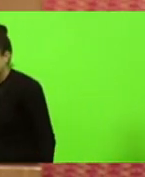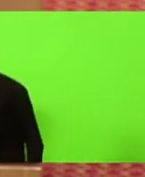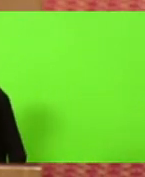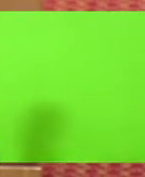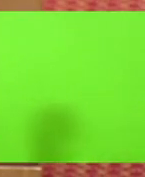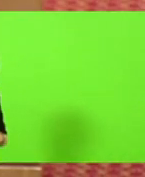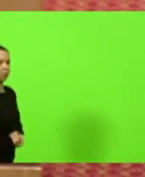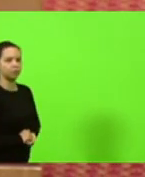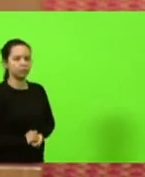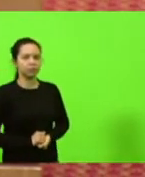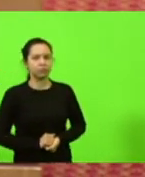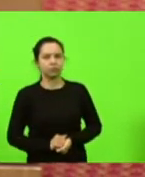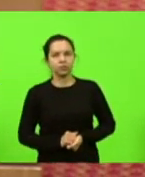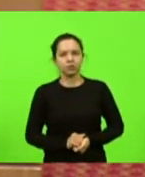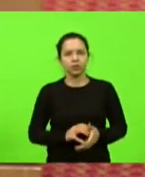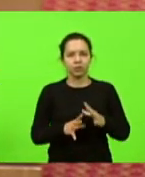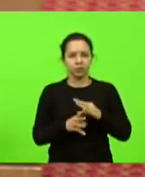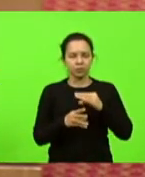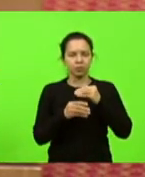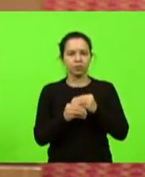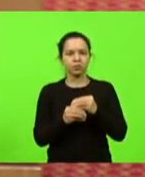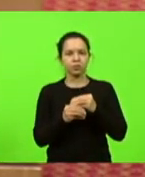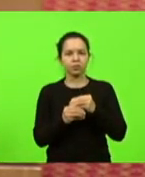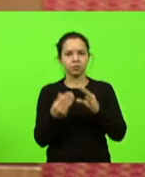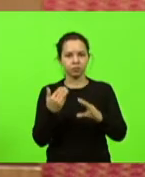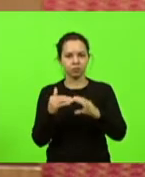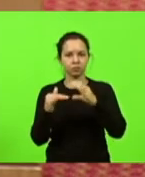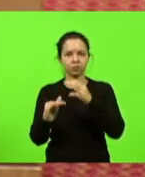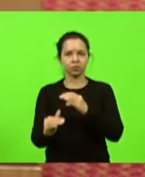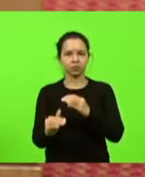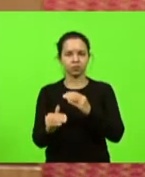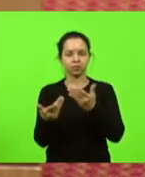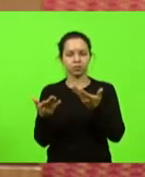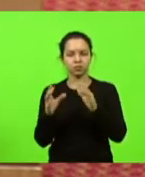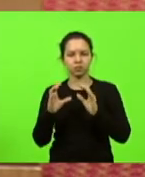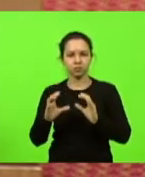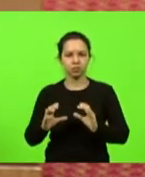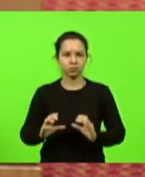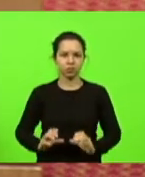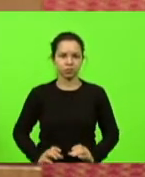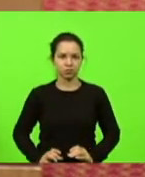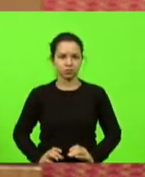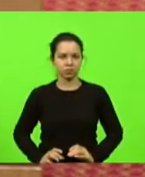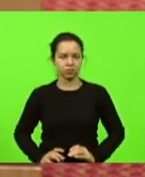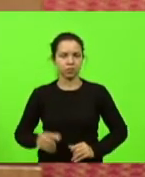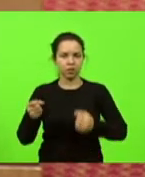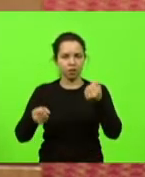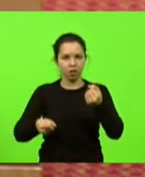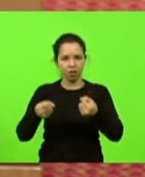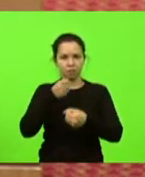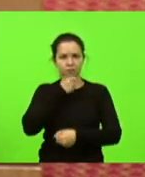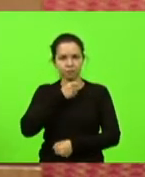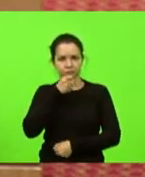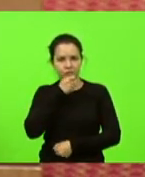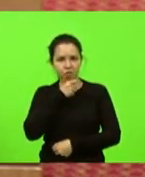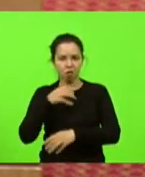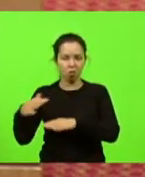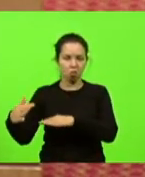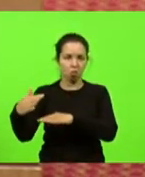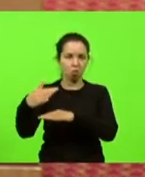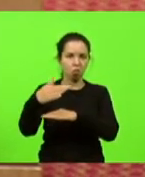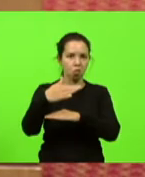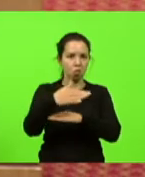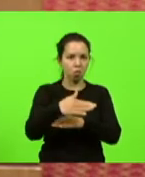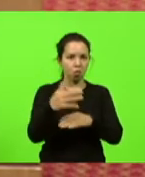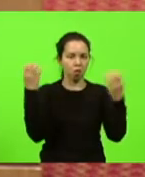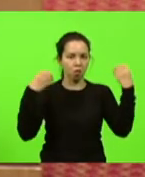a emenda que eu mando é para o cidadão não sair de lá num carro velho e poder vir com uma ambulância